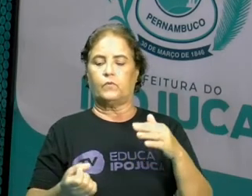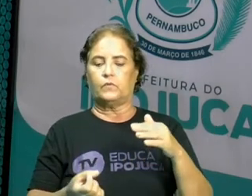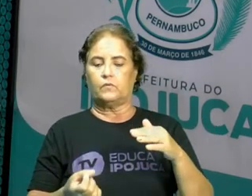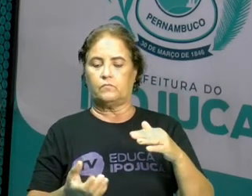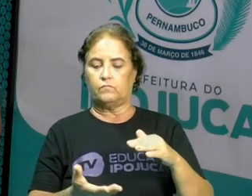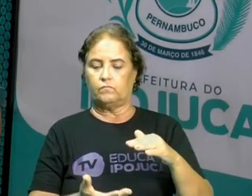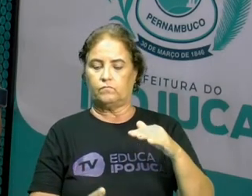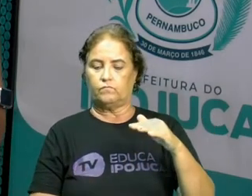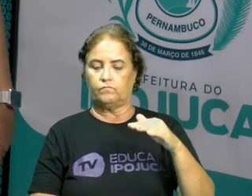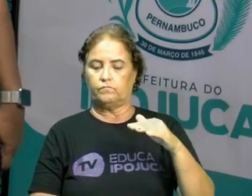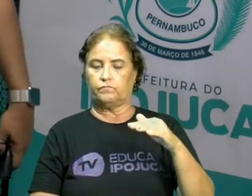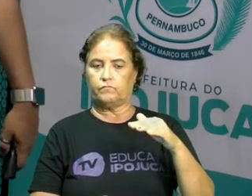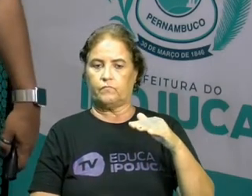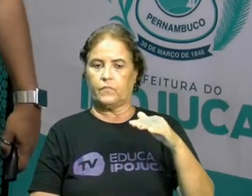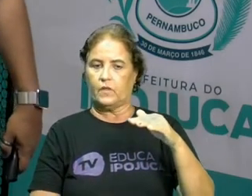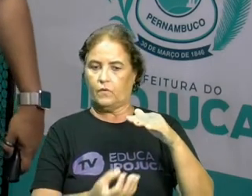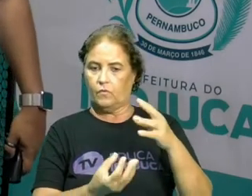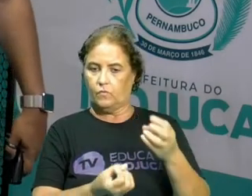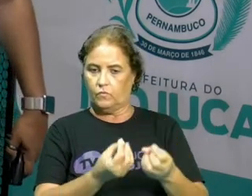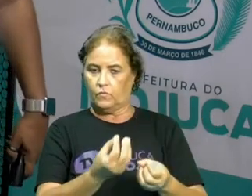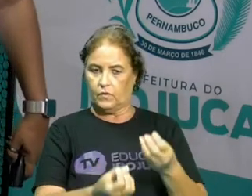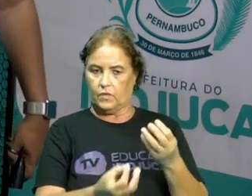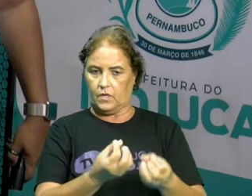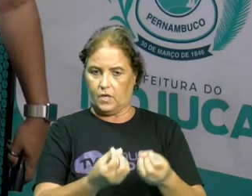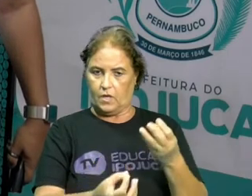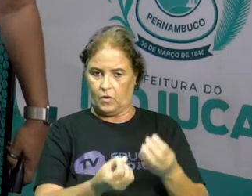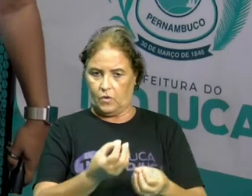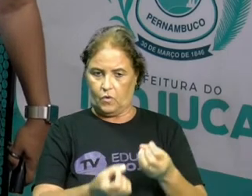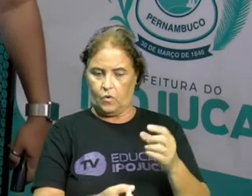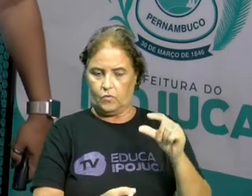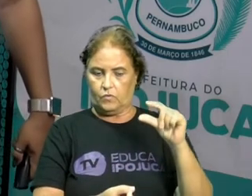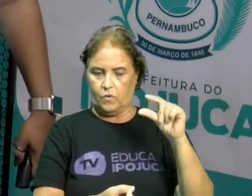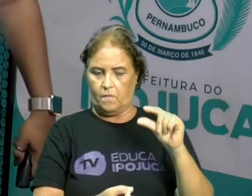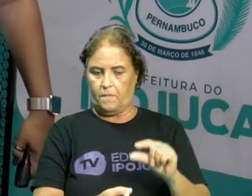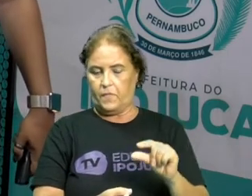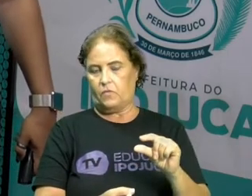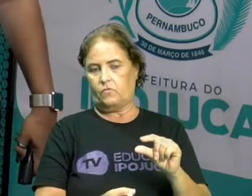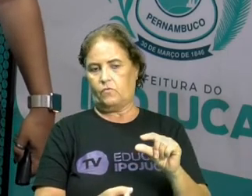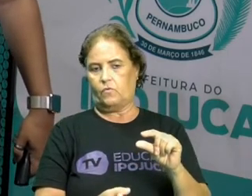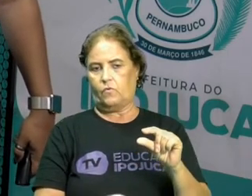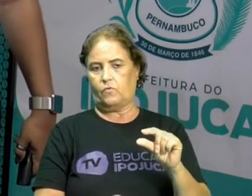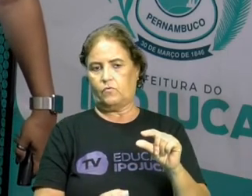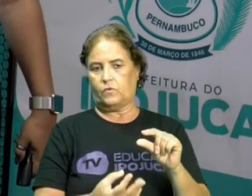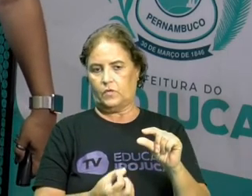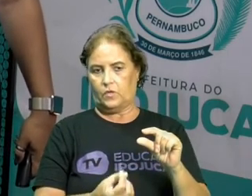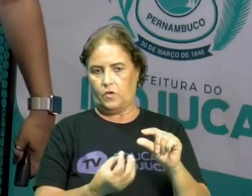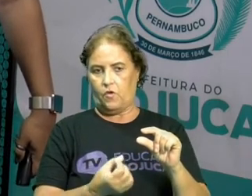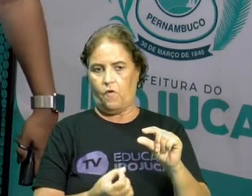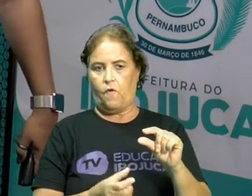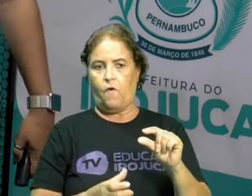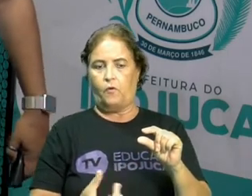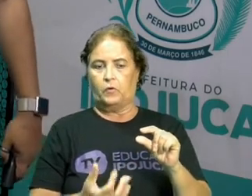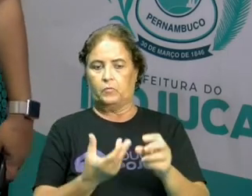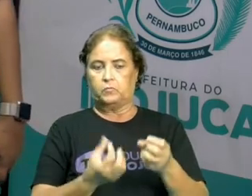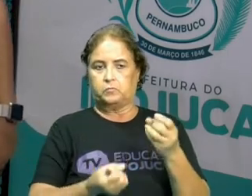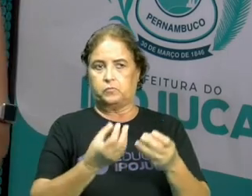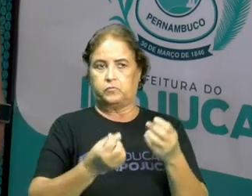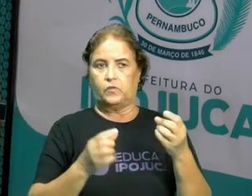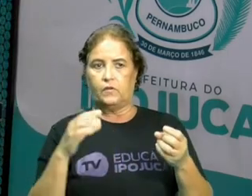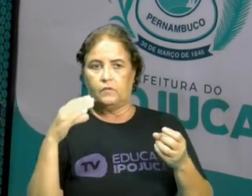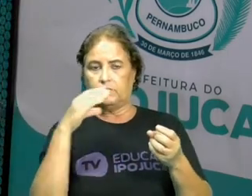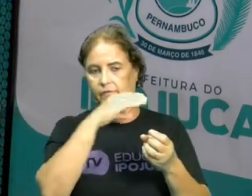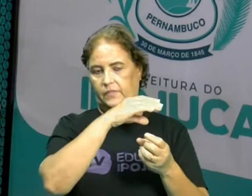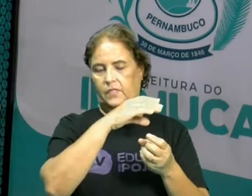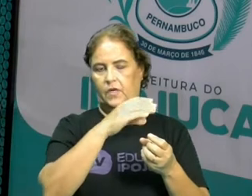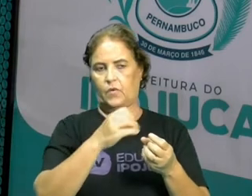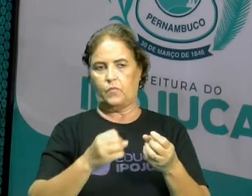o calor na substância que tem o um menor ponto de ebulição, ou seja, quando a que ferve mais rápido,